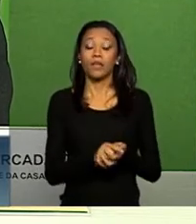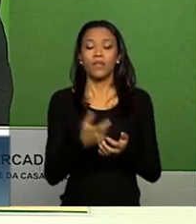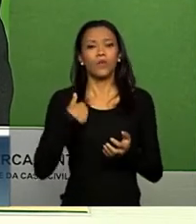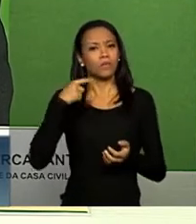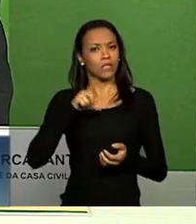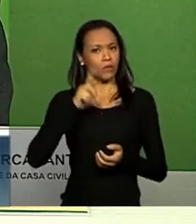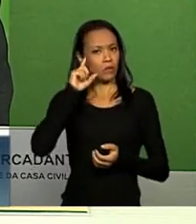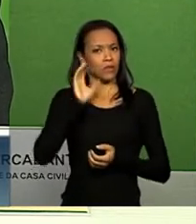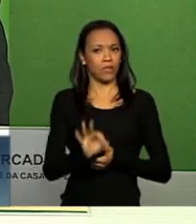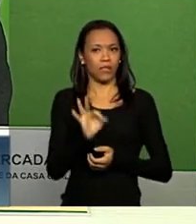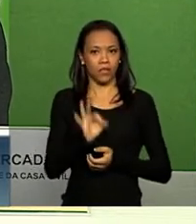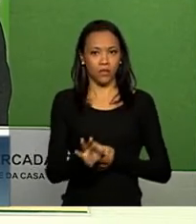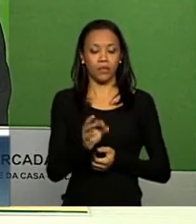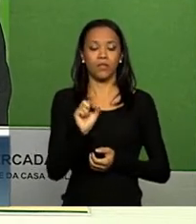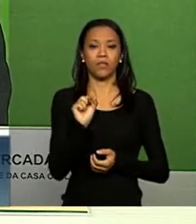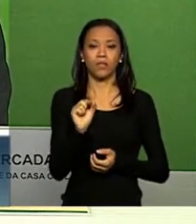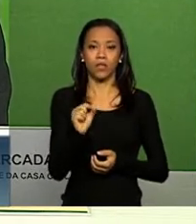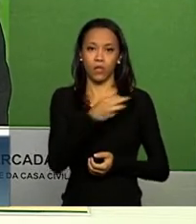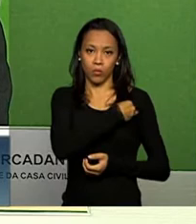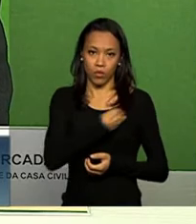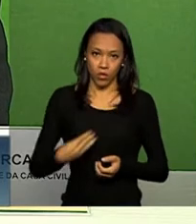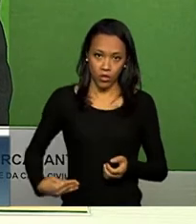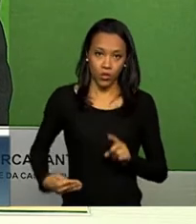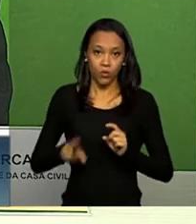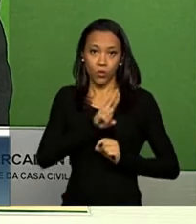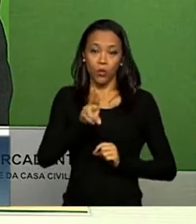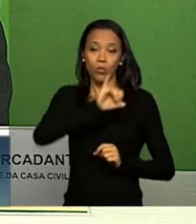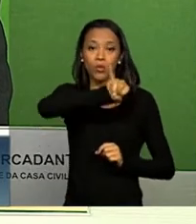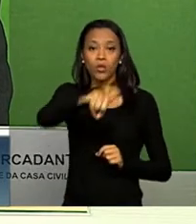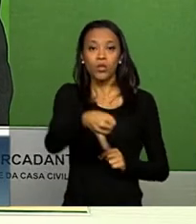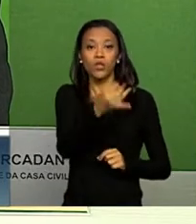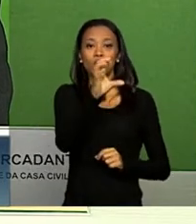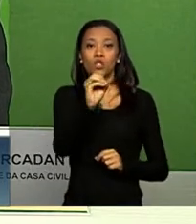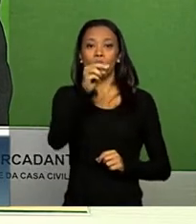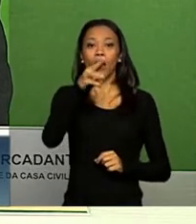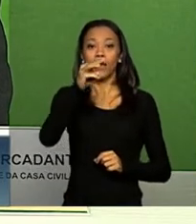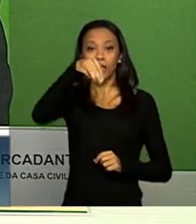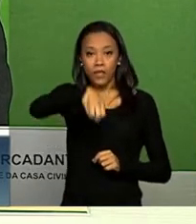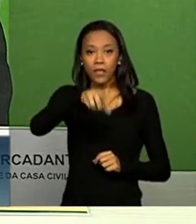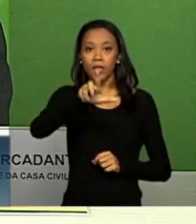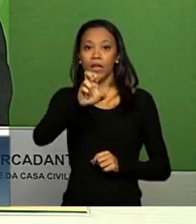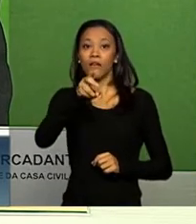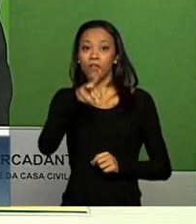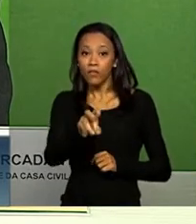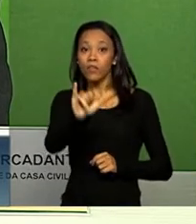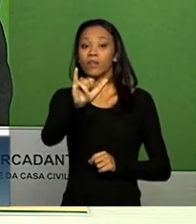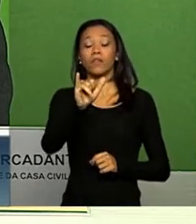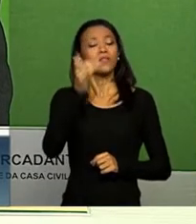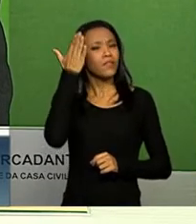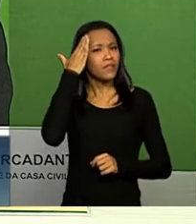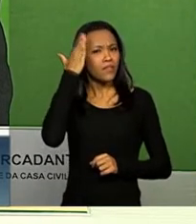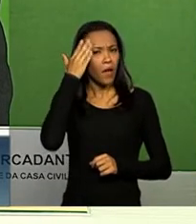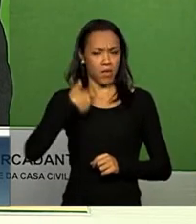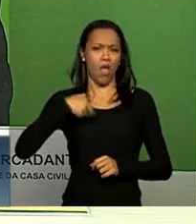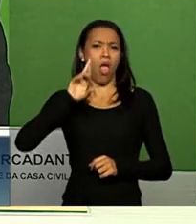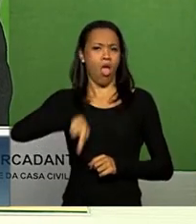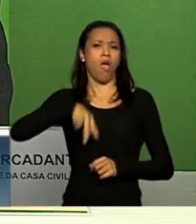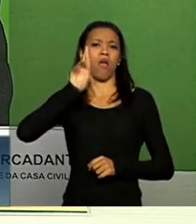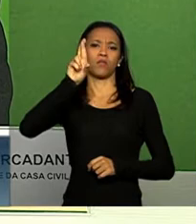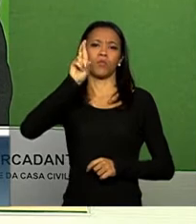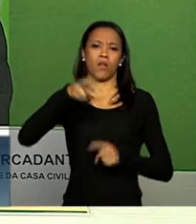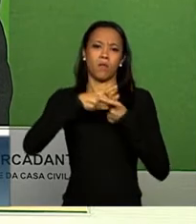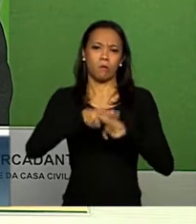que o ministro, inclusive Joaquim Levy, conhece profundamente porque foi responsável pelo ajuste fiscal do Rio de Janeiro,